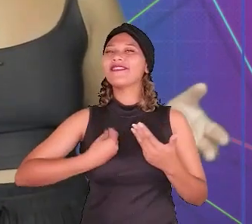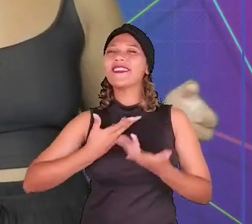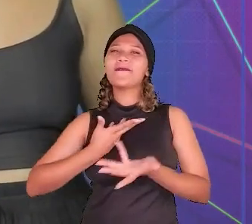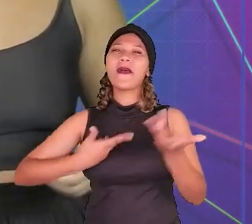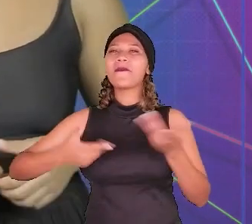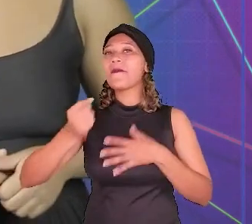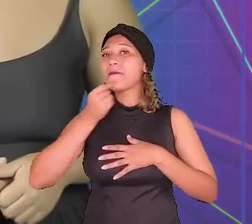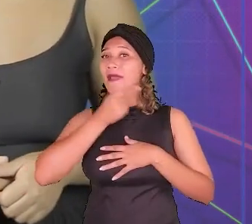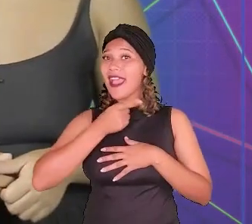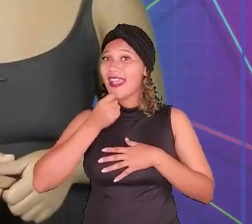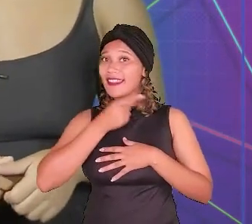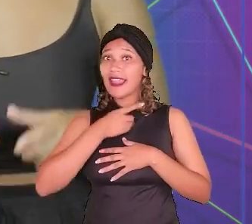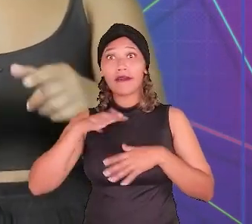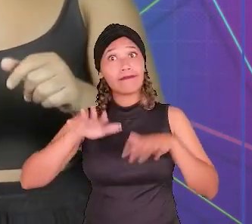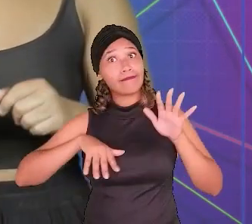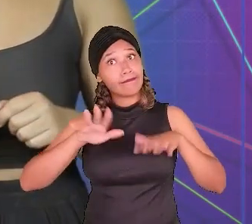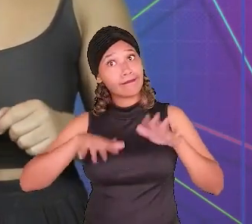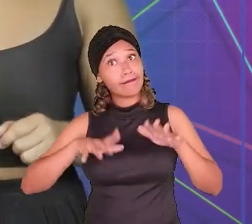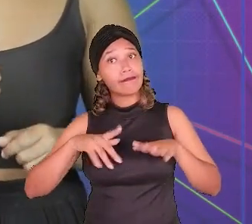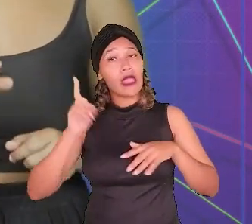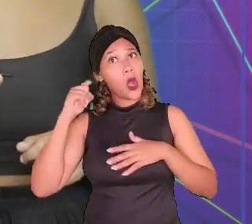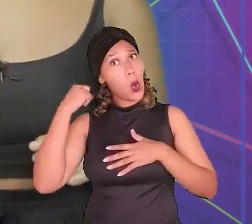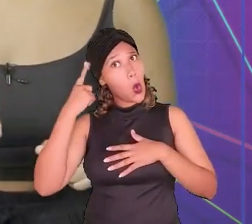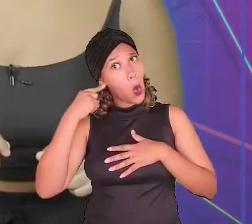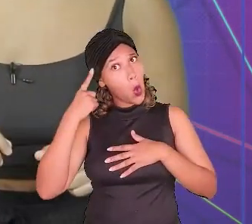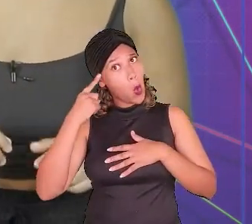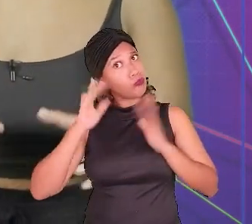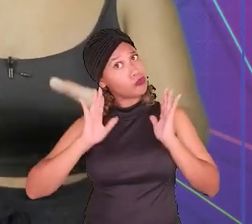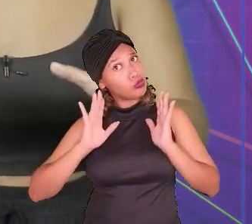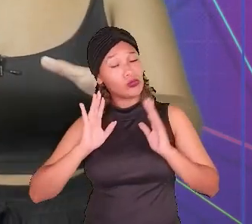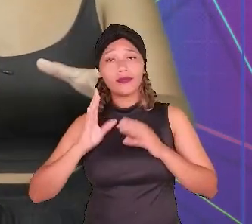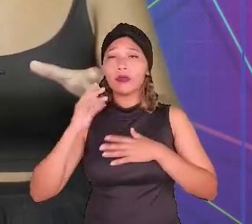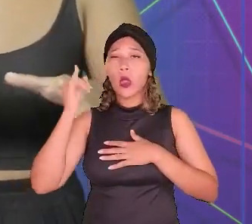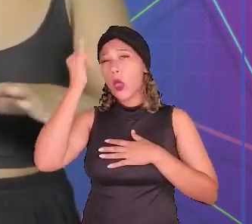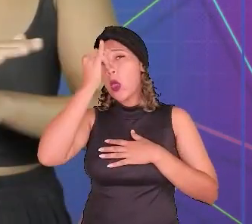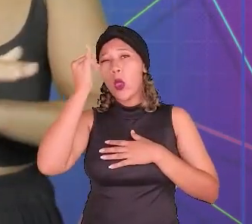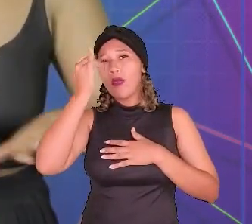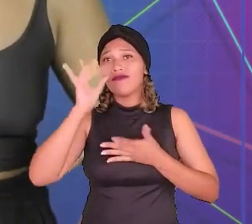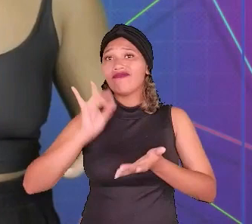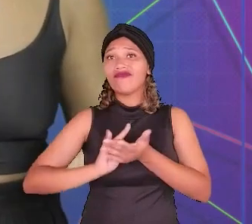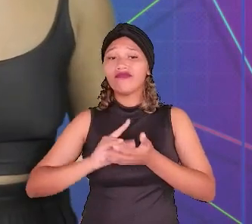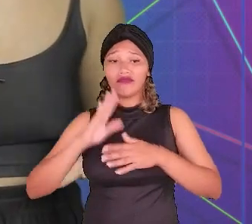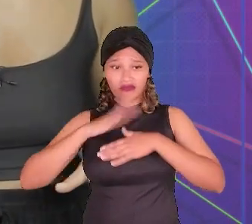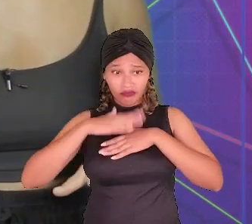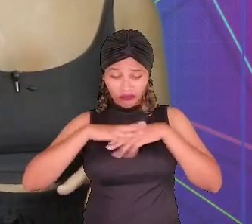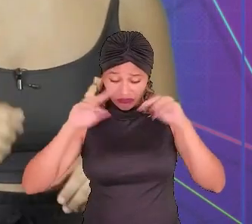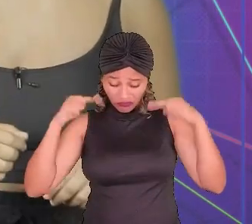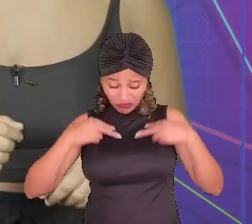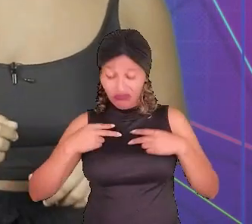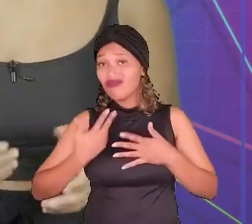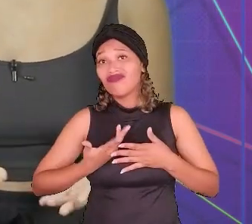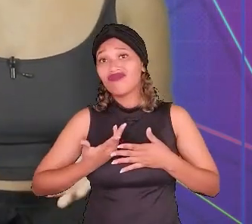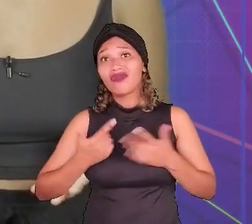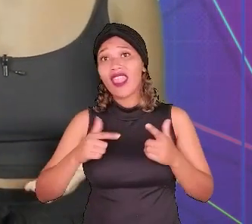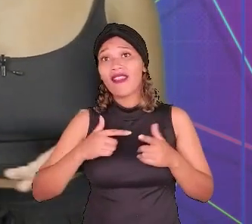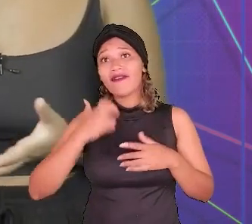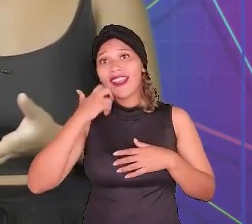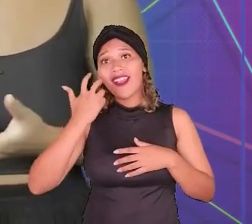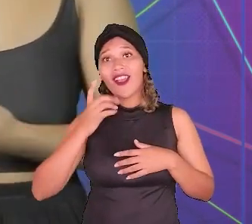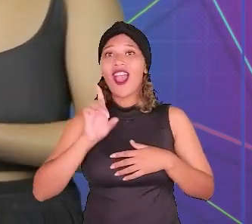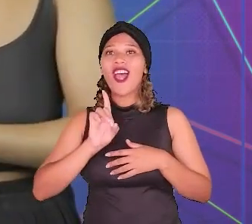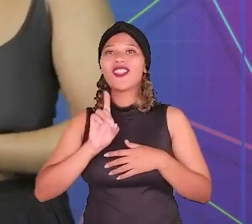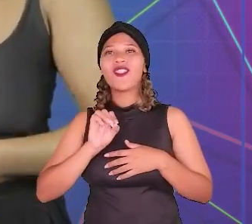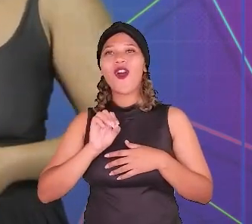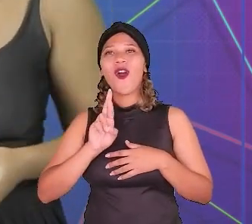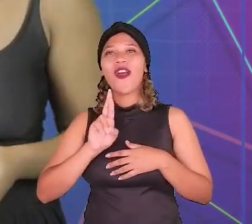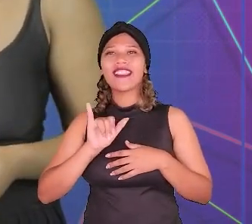e também fazer piadas. Às vezes, é louco. O tolo de verdade, ele não tem vergonha de rir de si mesmo. Um exemplo é a